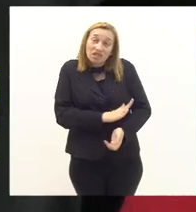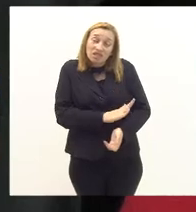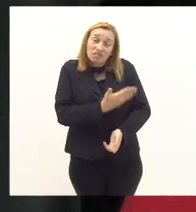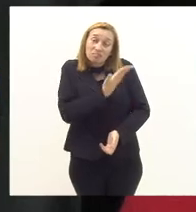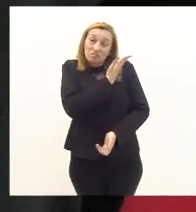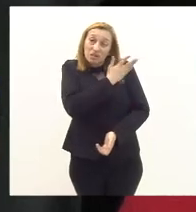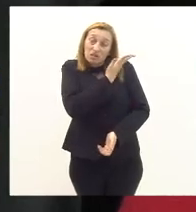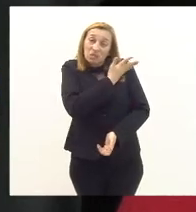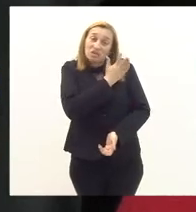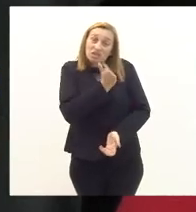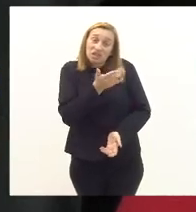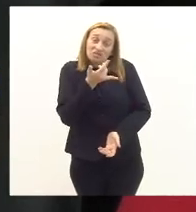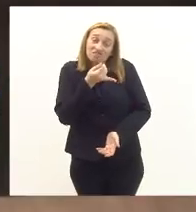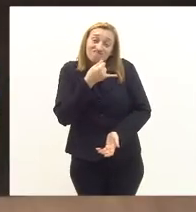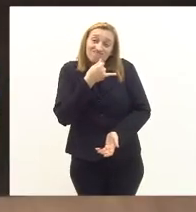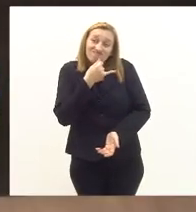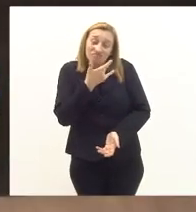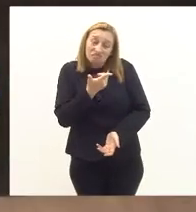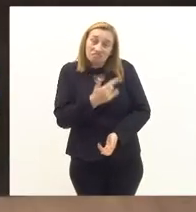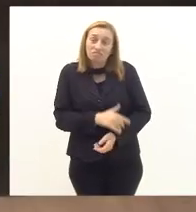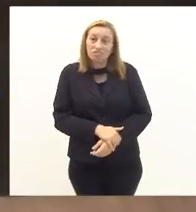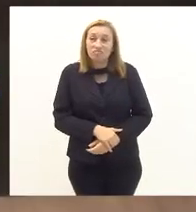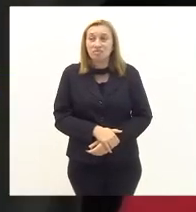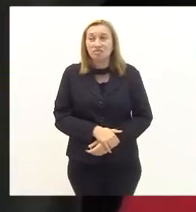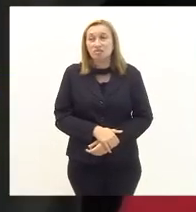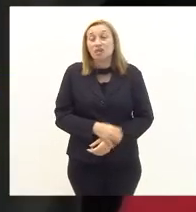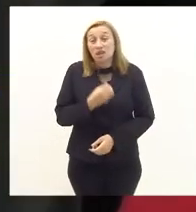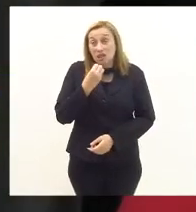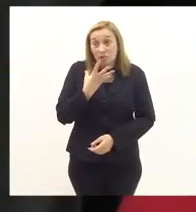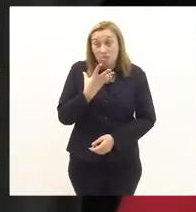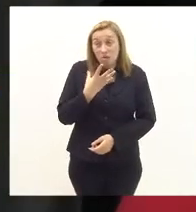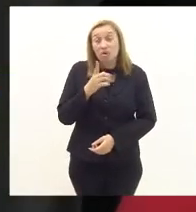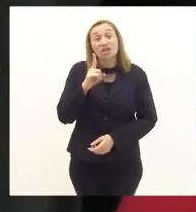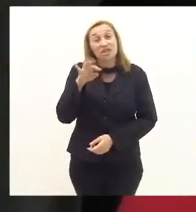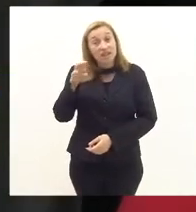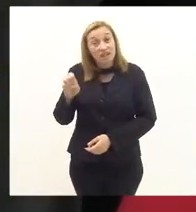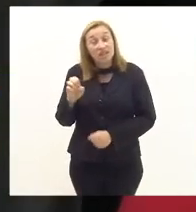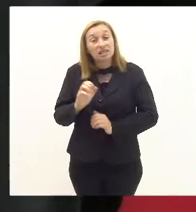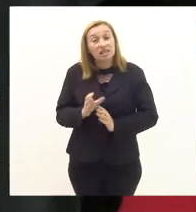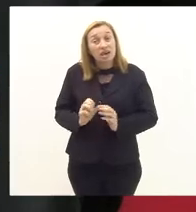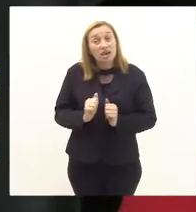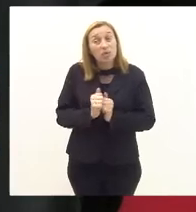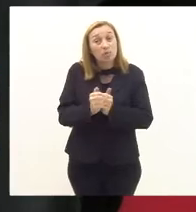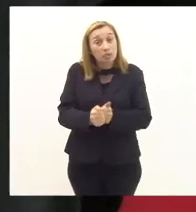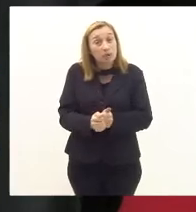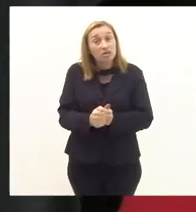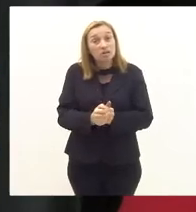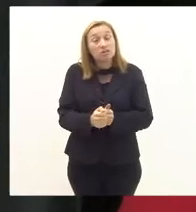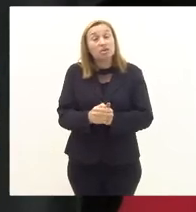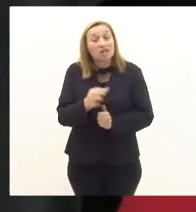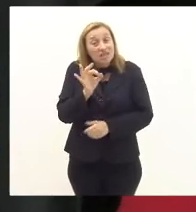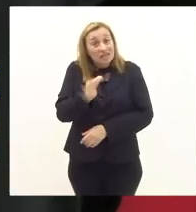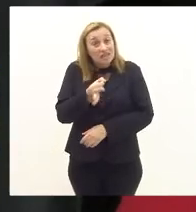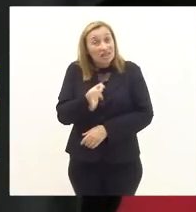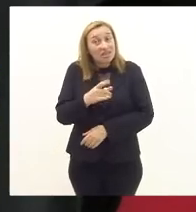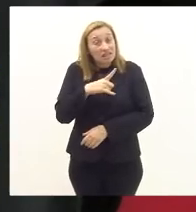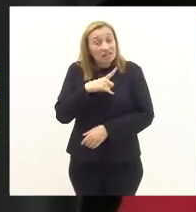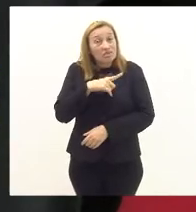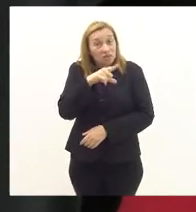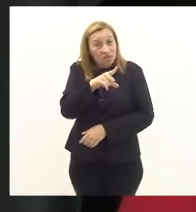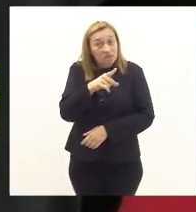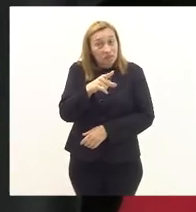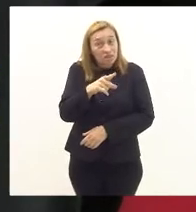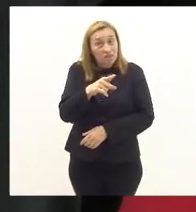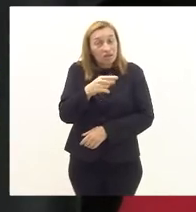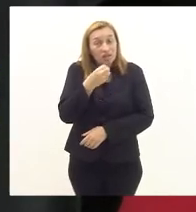velado, infelizmente. Tá? Que bom que a Decrat está acompanhando o caso, e eu tenho certeza de que você será